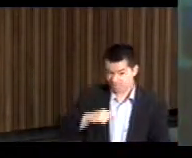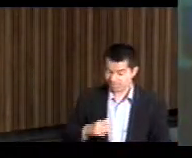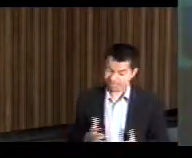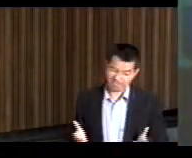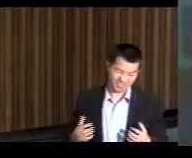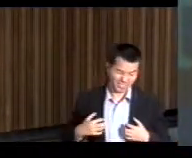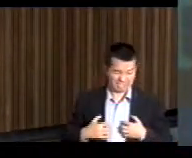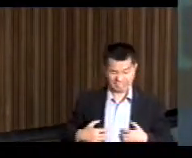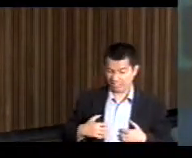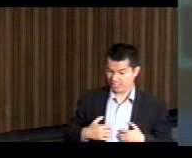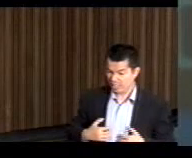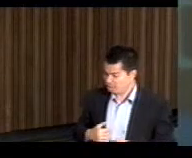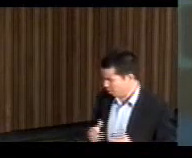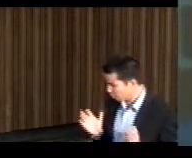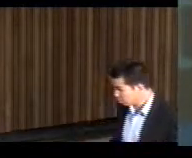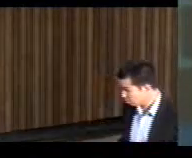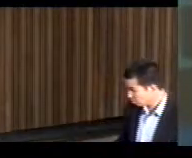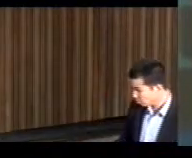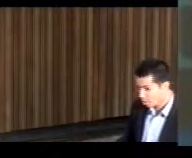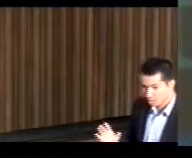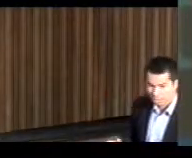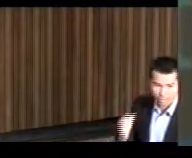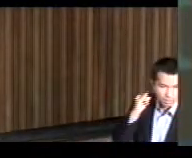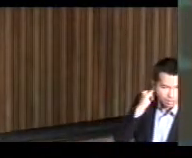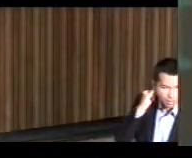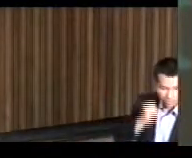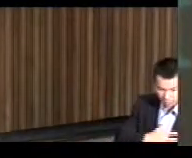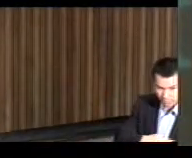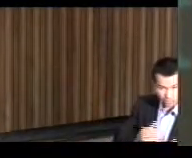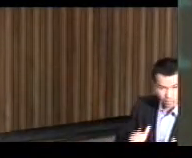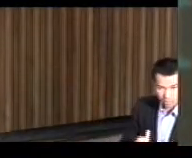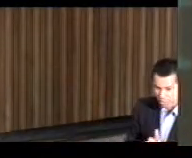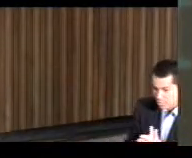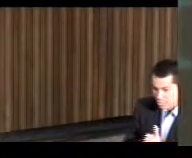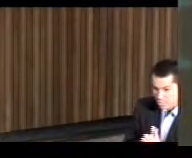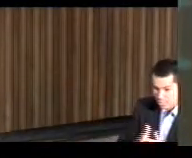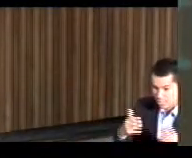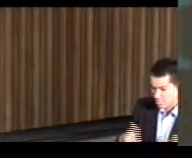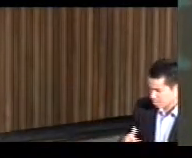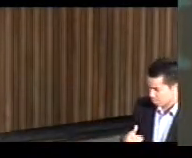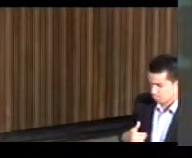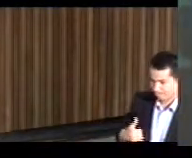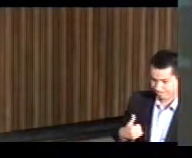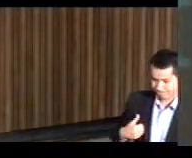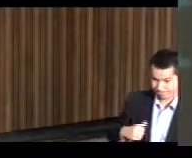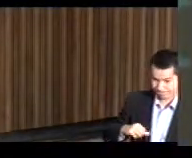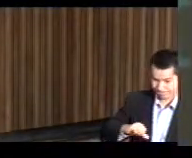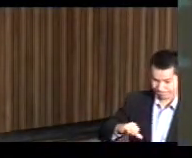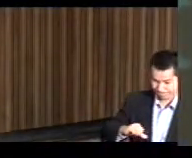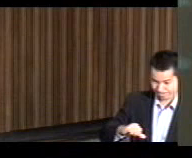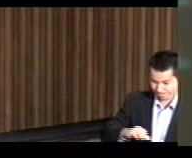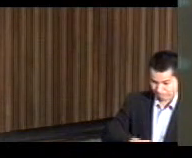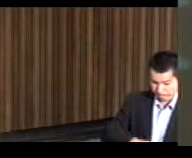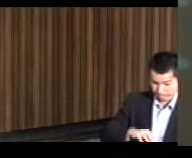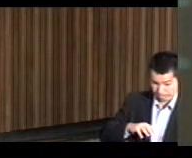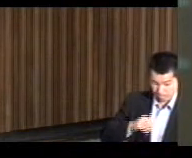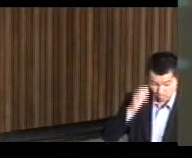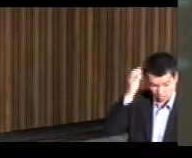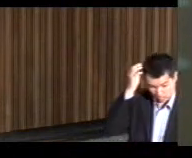eu ficar contente com o que eu já tenho, porque eu já tenho quase 100 anos, eu tenho 99